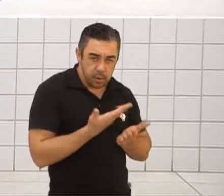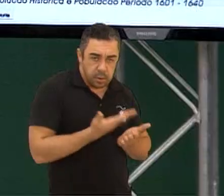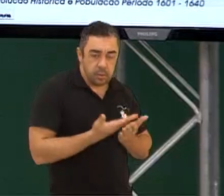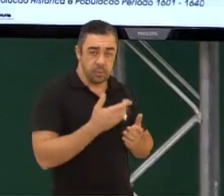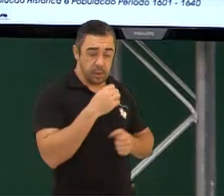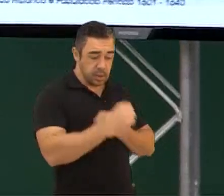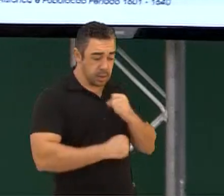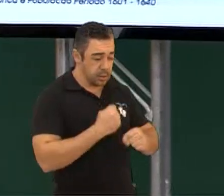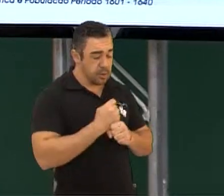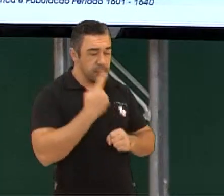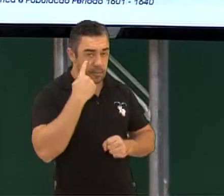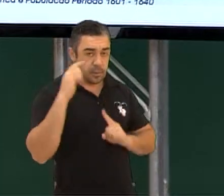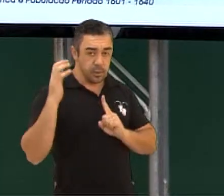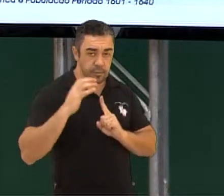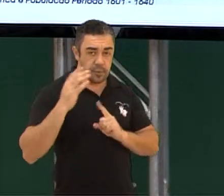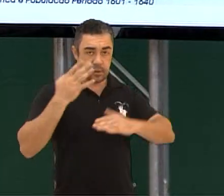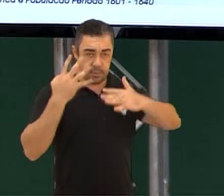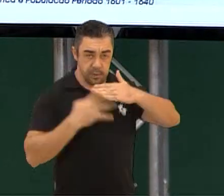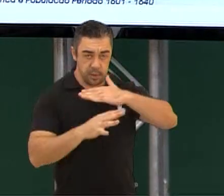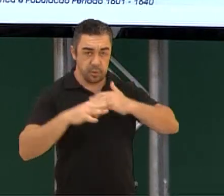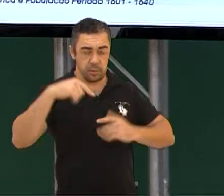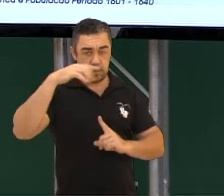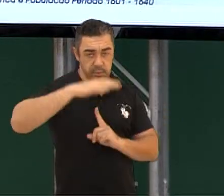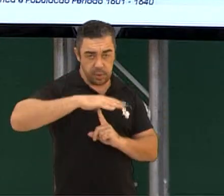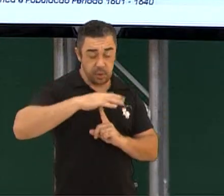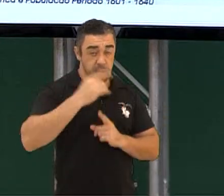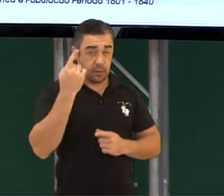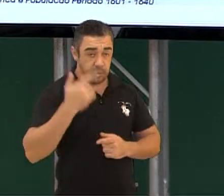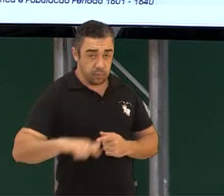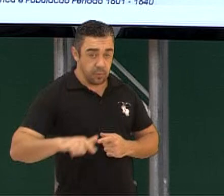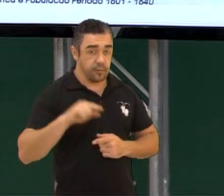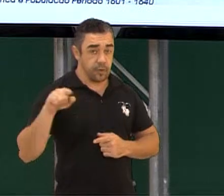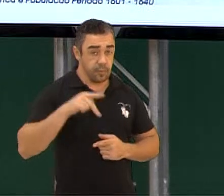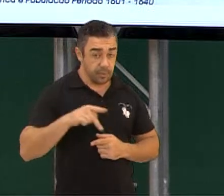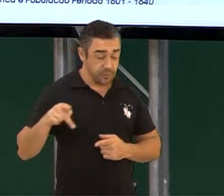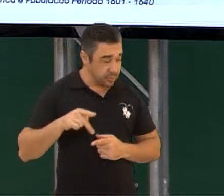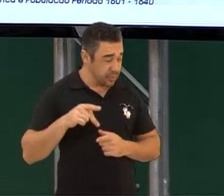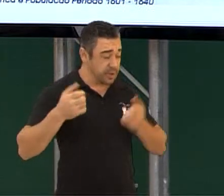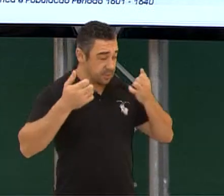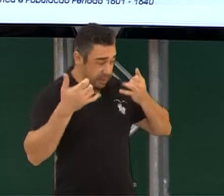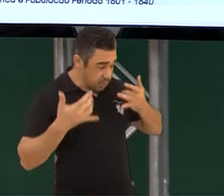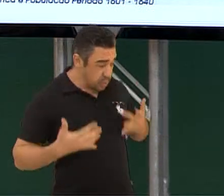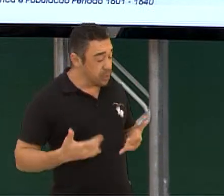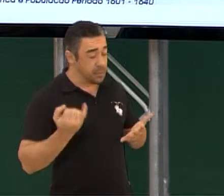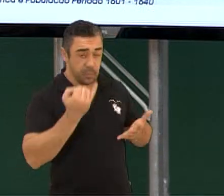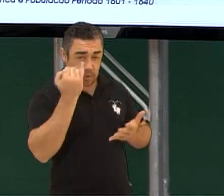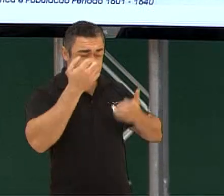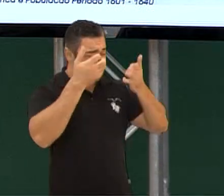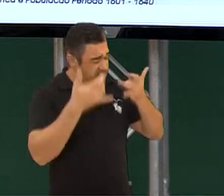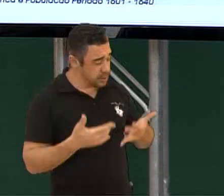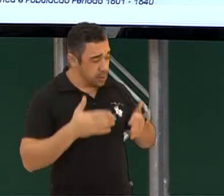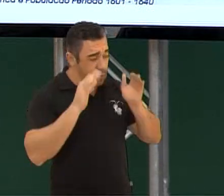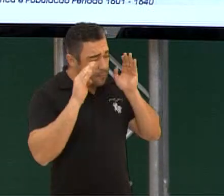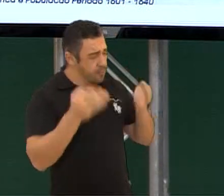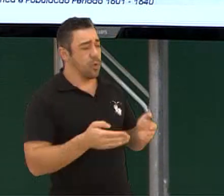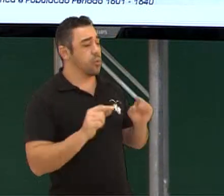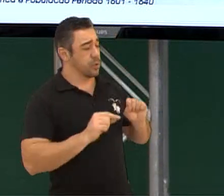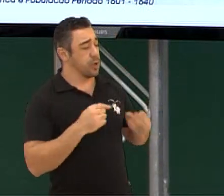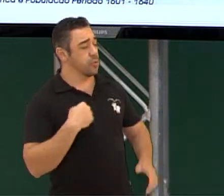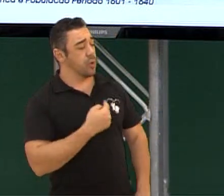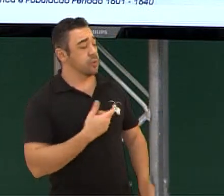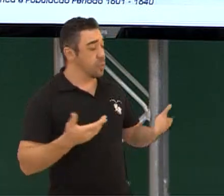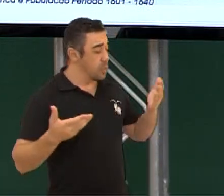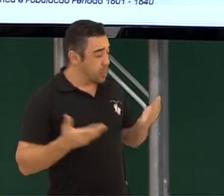a questão da influência migratória no estado do Paraná, né? Então, retomando aqui, a professora Joyce fez uma aula exatamente muito importante, né, colocando esse foco exatamente o que nós somos